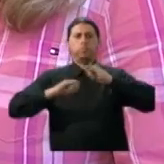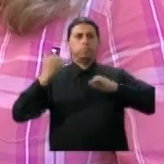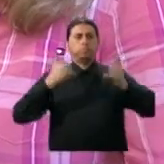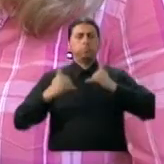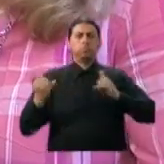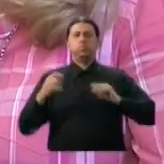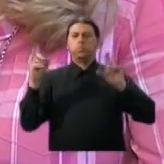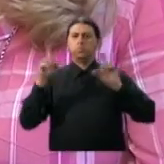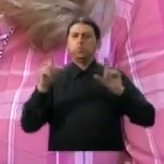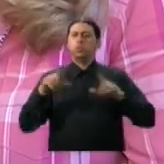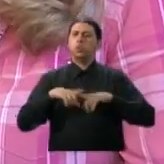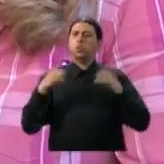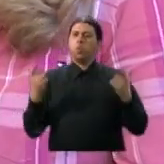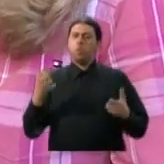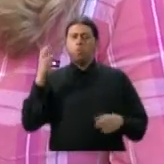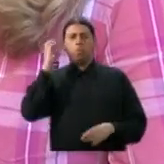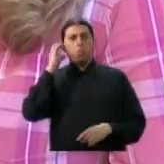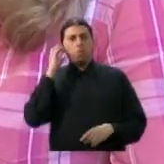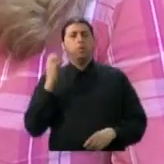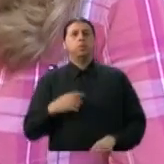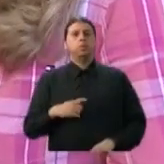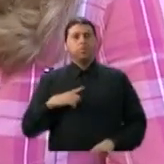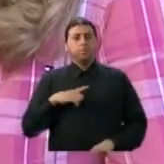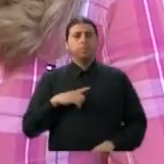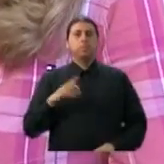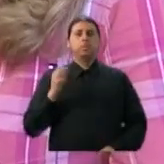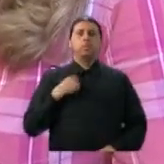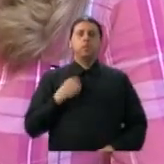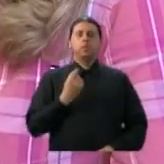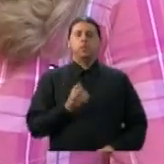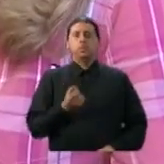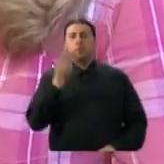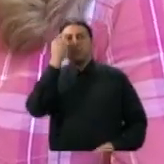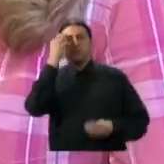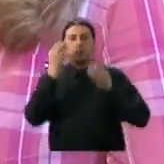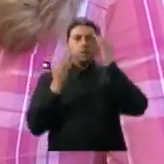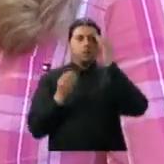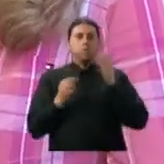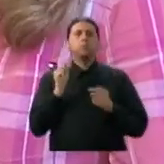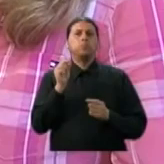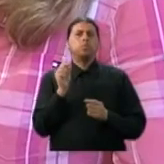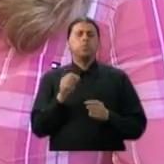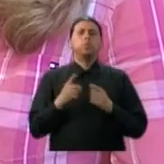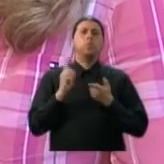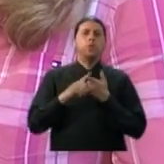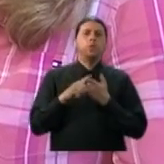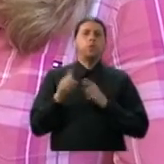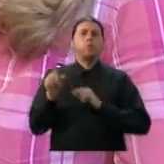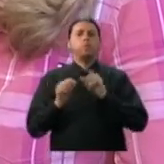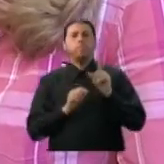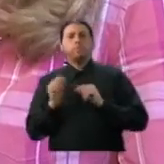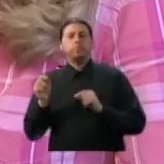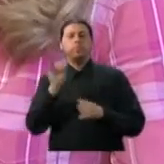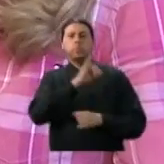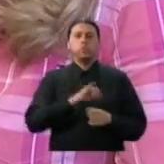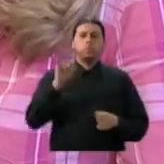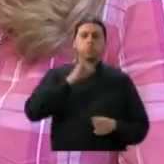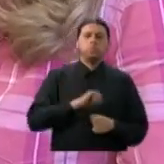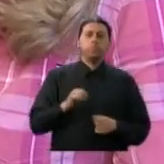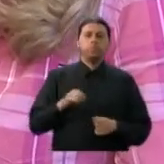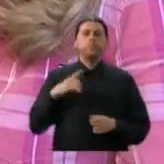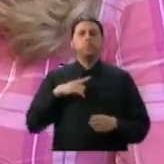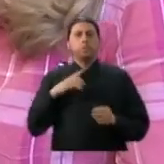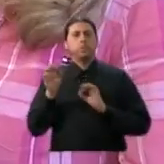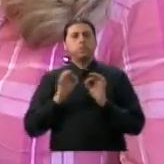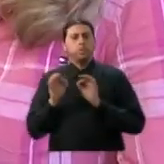tá? Então são critérios epidemiológicos, né? Quer dizer, qual é a incidência desse agravo, qual é a importância